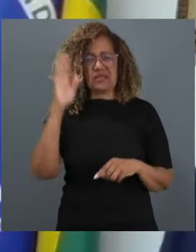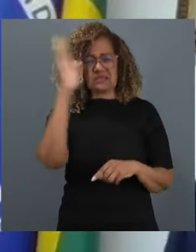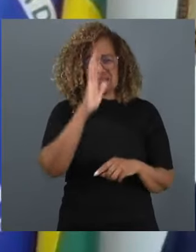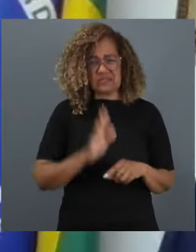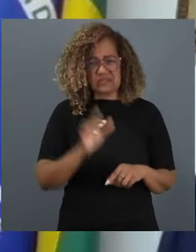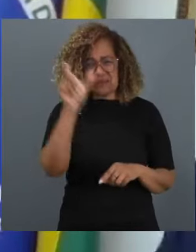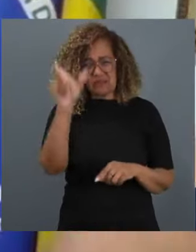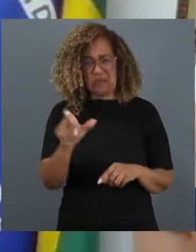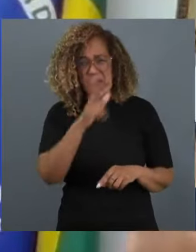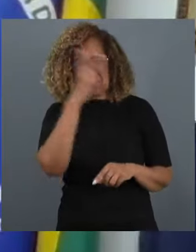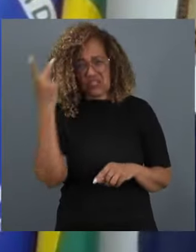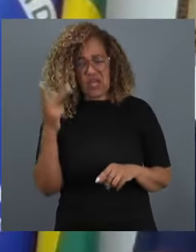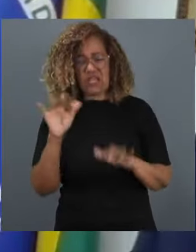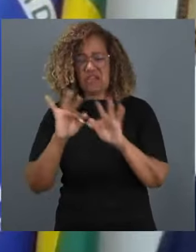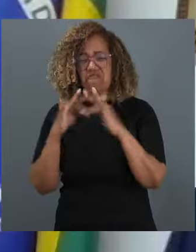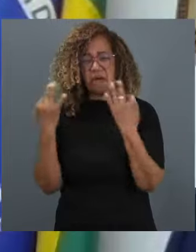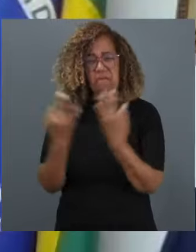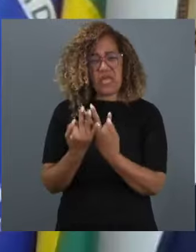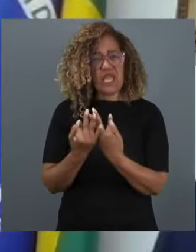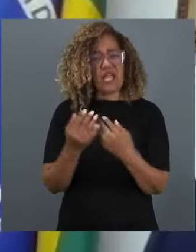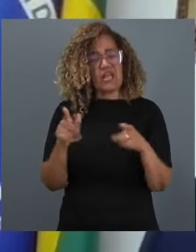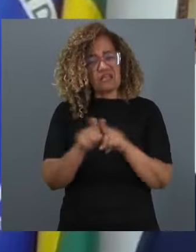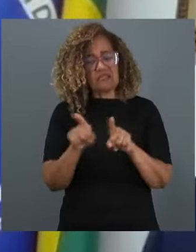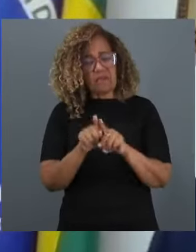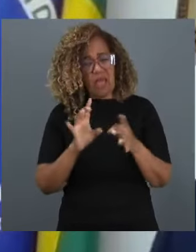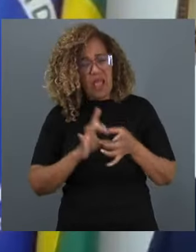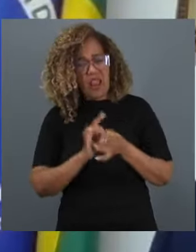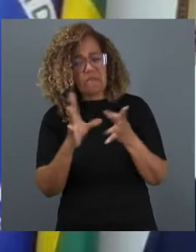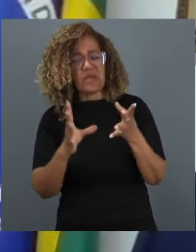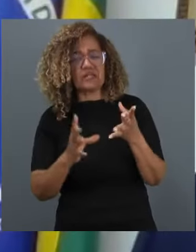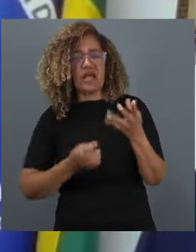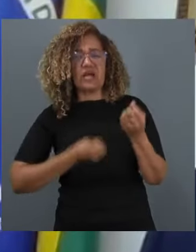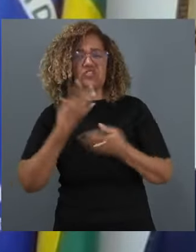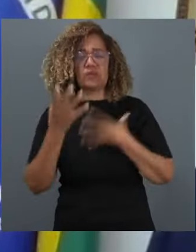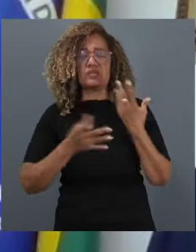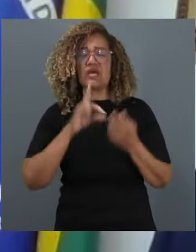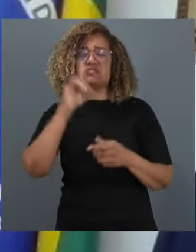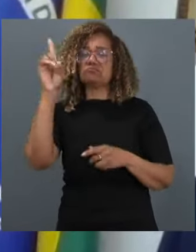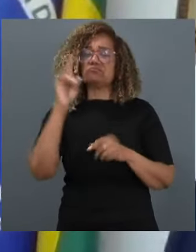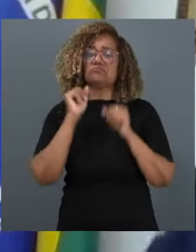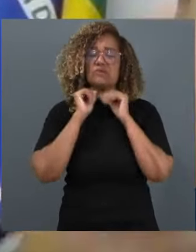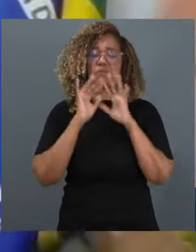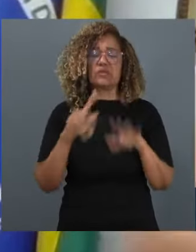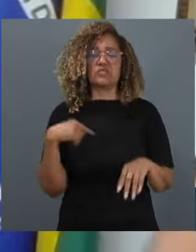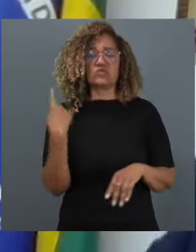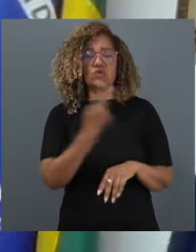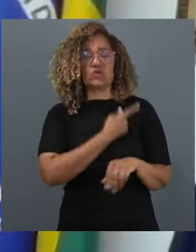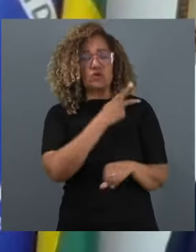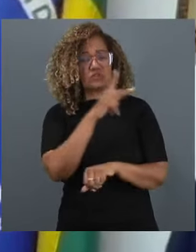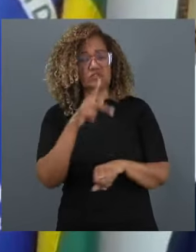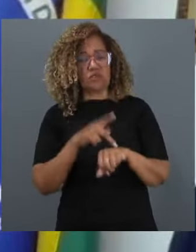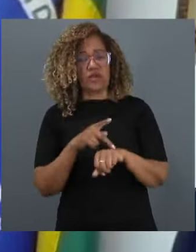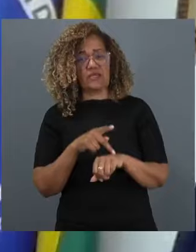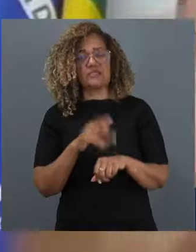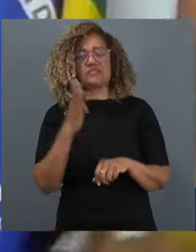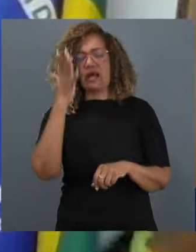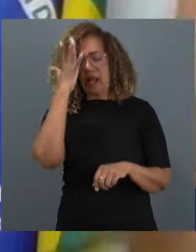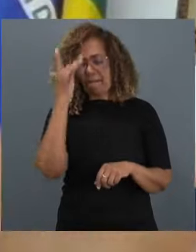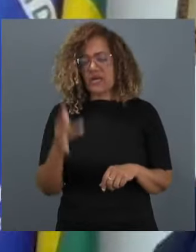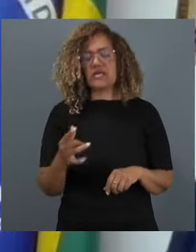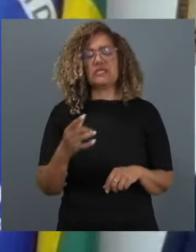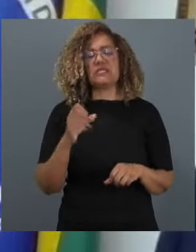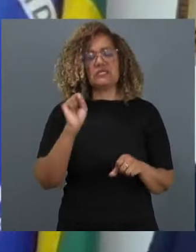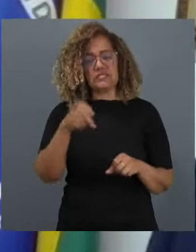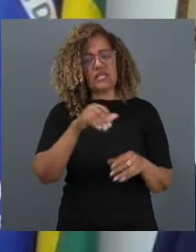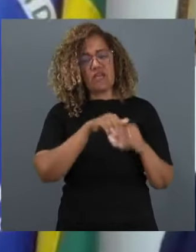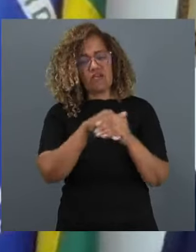é pró-família, o brasileiro é pró-liberdade de expressão. Que Deus abençoe a nossa nação, presidente. Amanhã, sim, veto